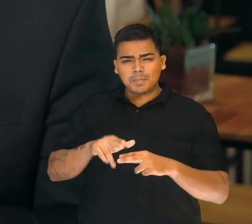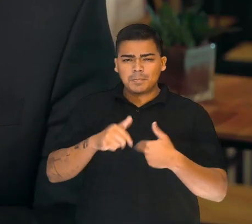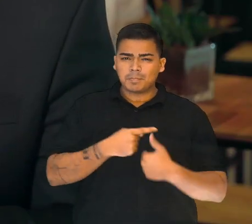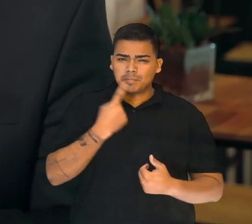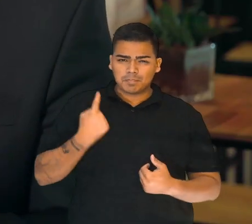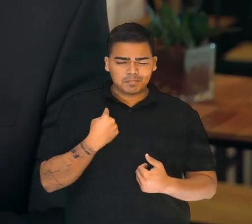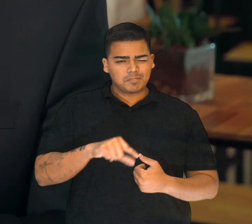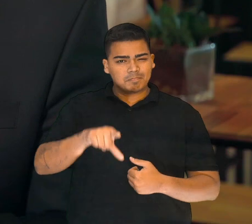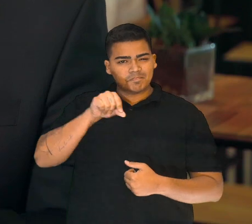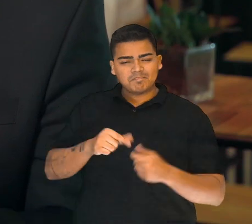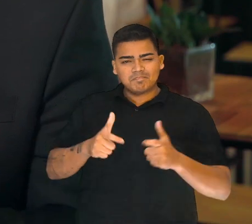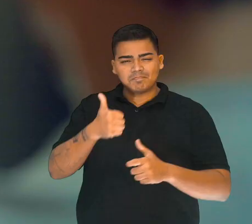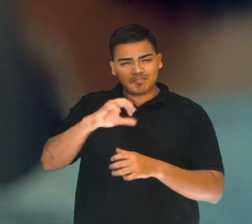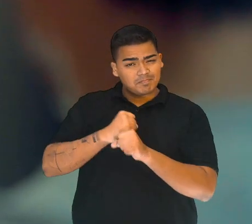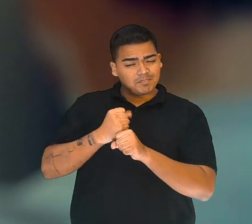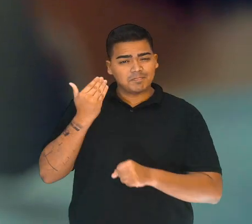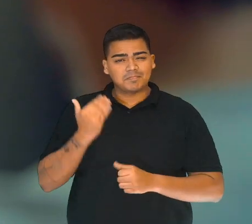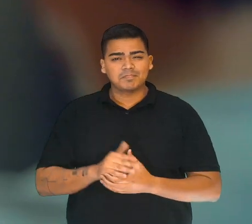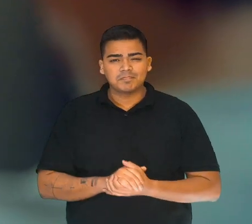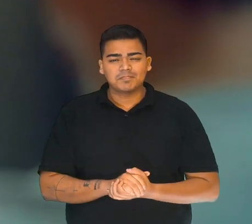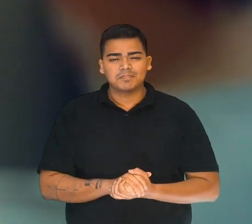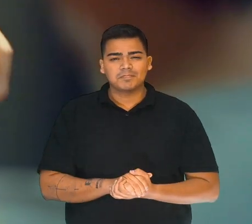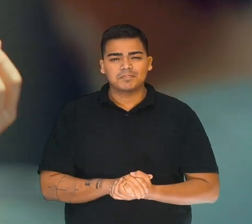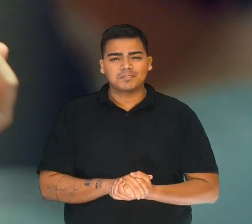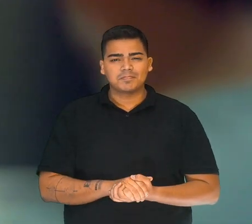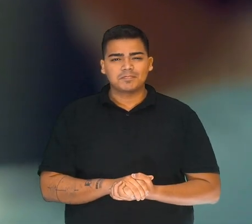trouxe para cá há uma década atrás.